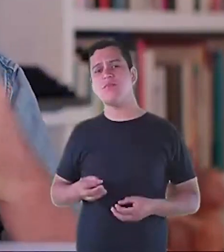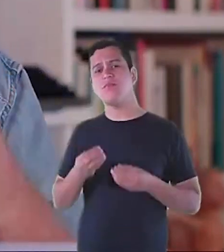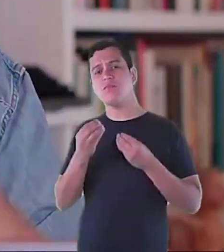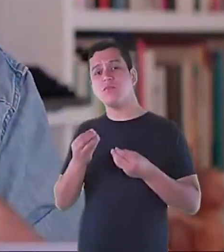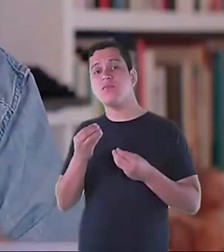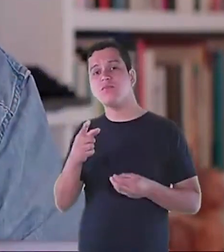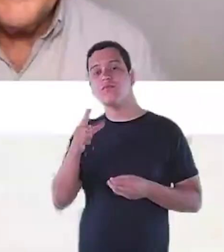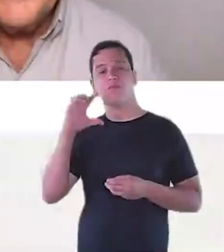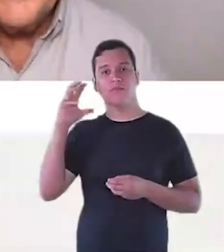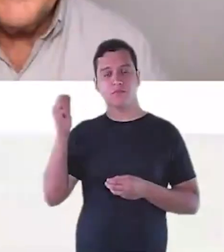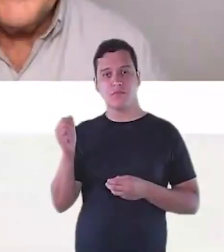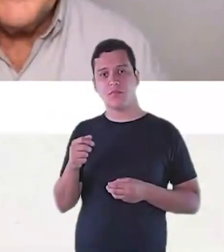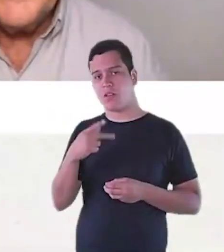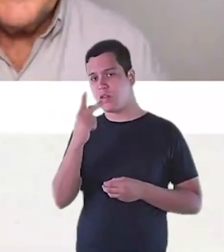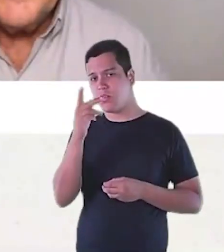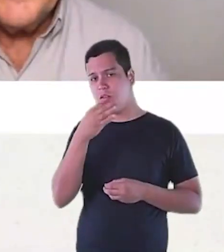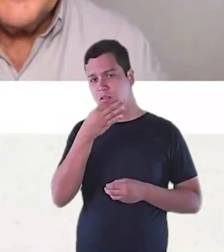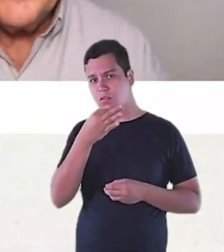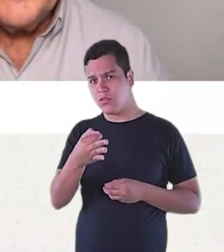que na sua opinião,